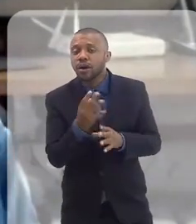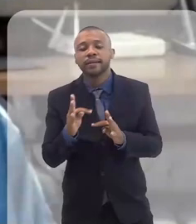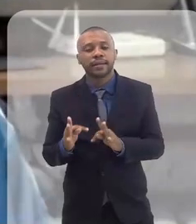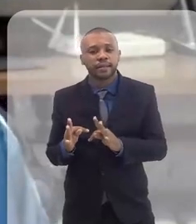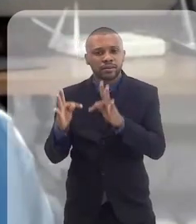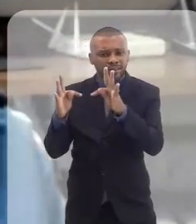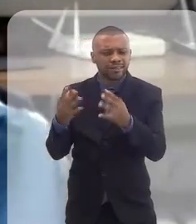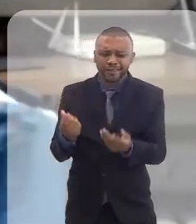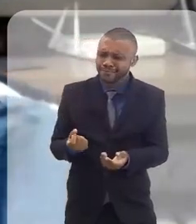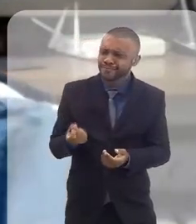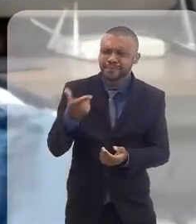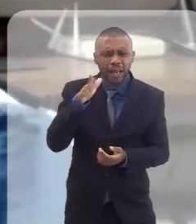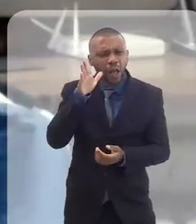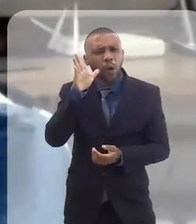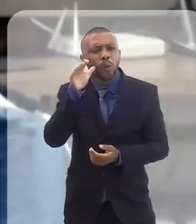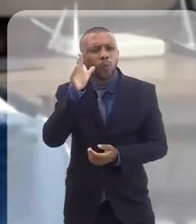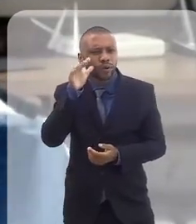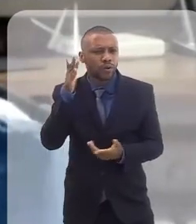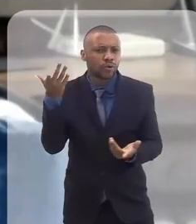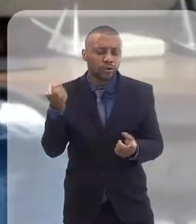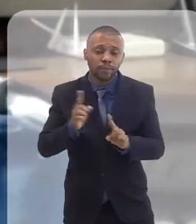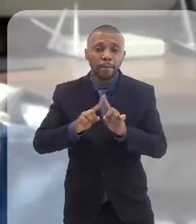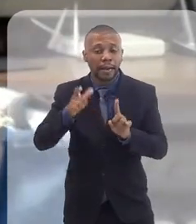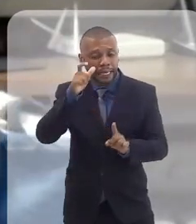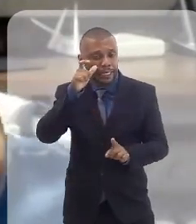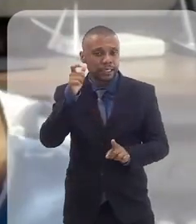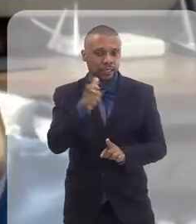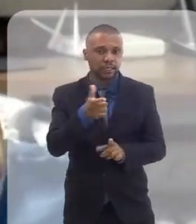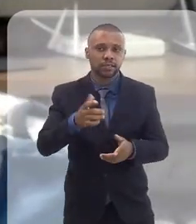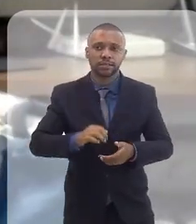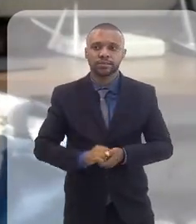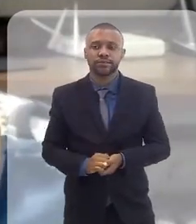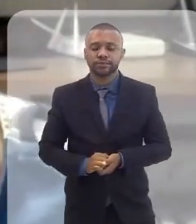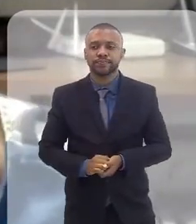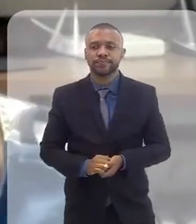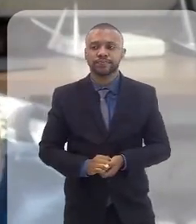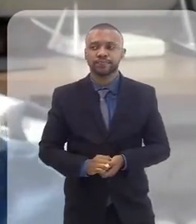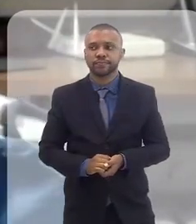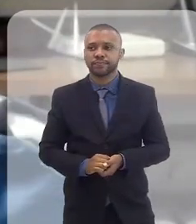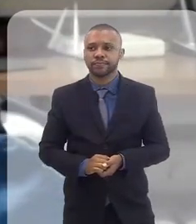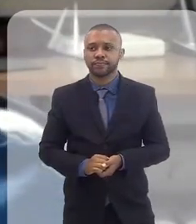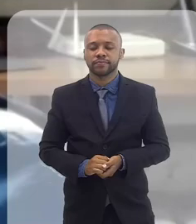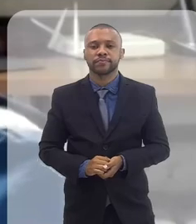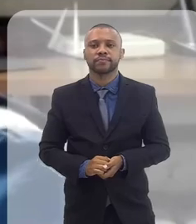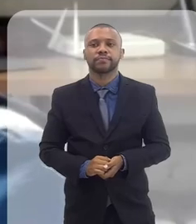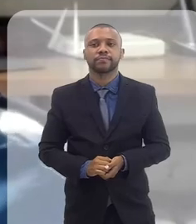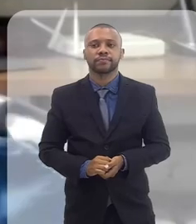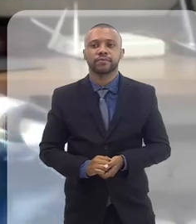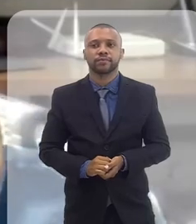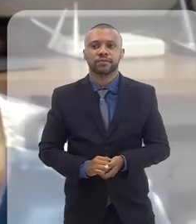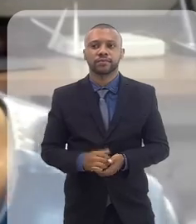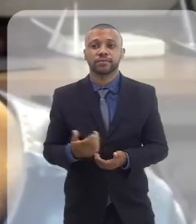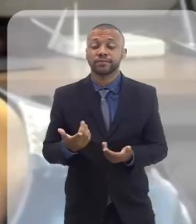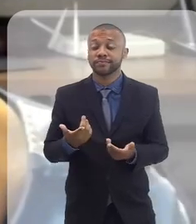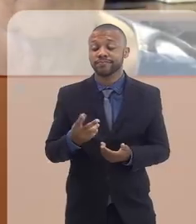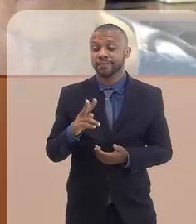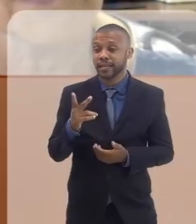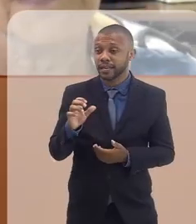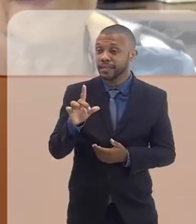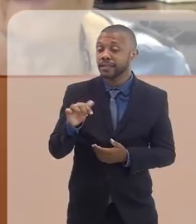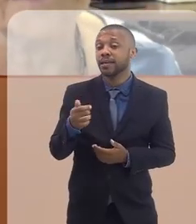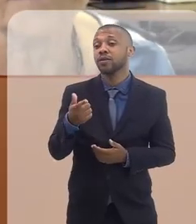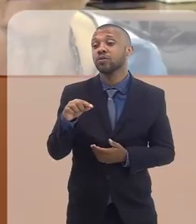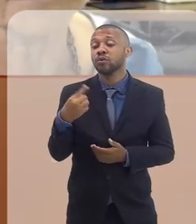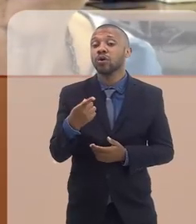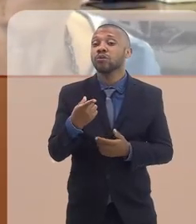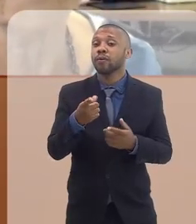que gerou essa tecnologia. É curioso, né? Mas é interessante. Você apontou muito bem.